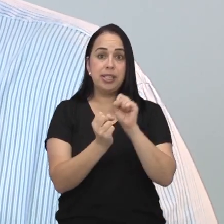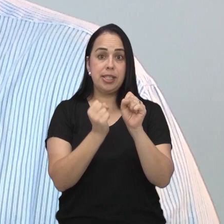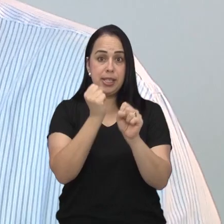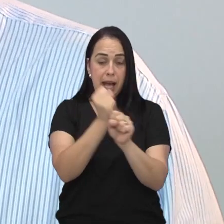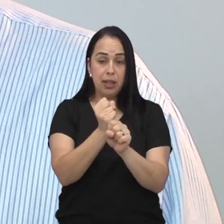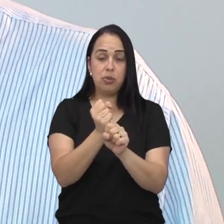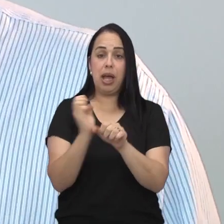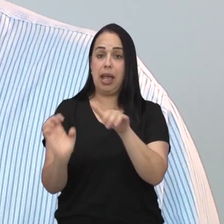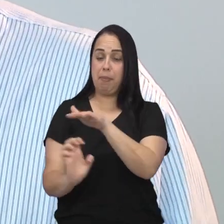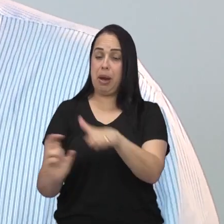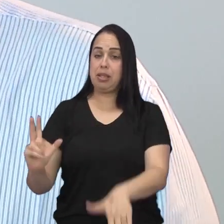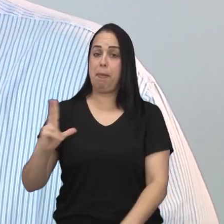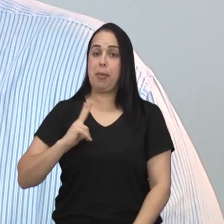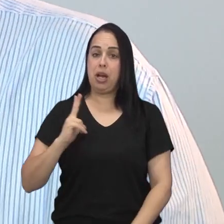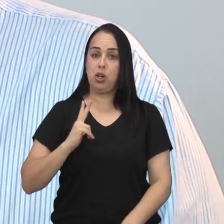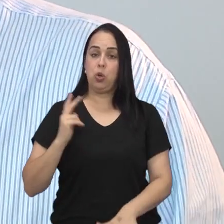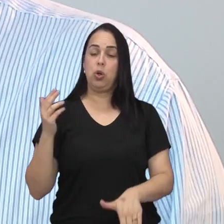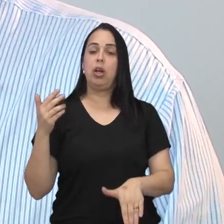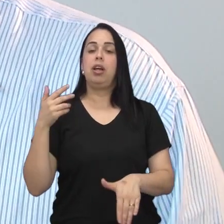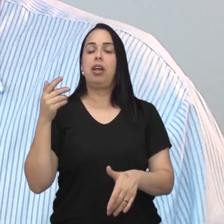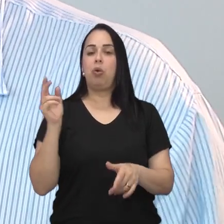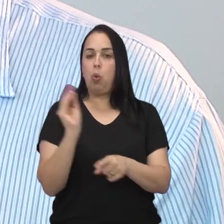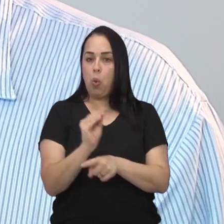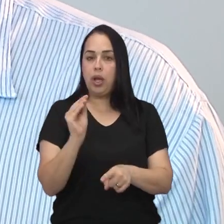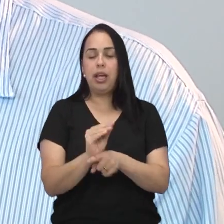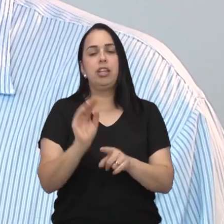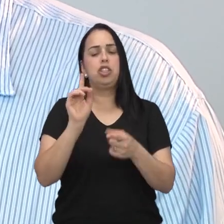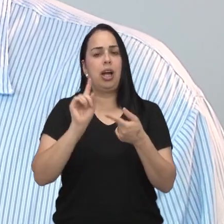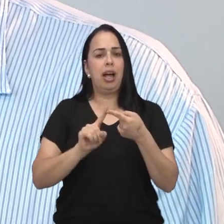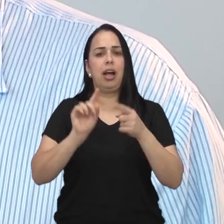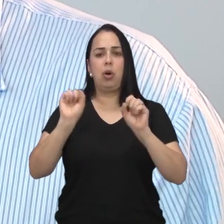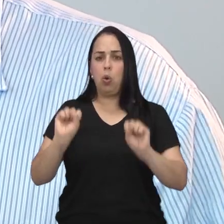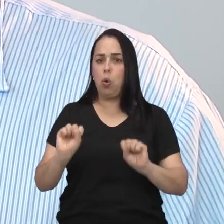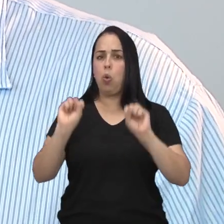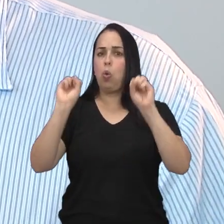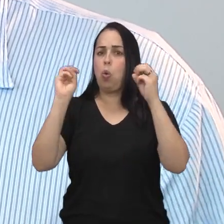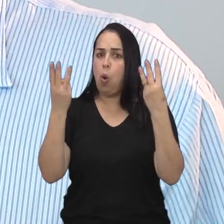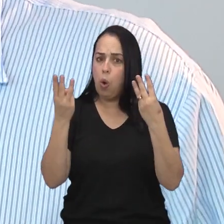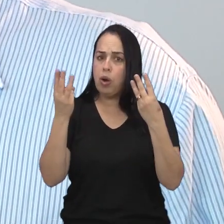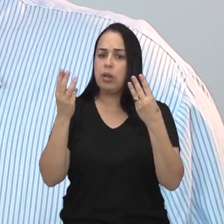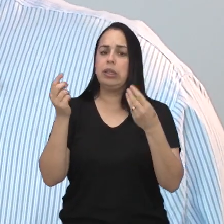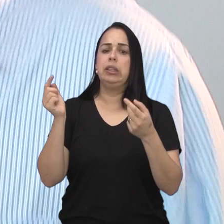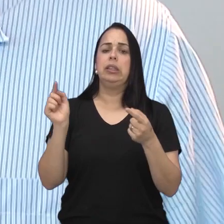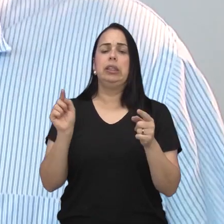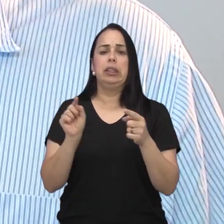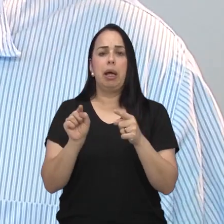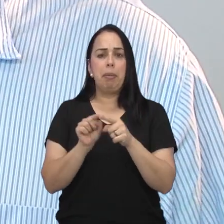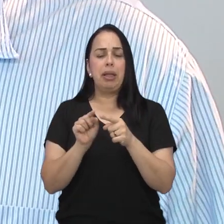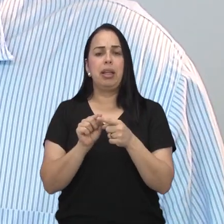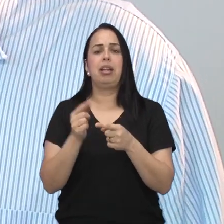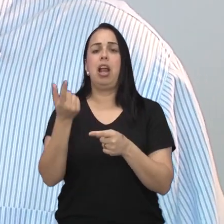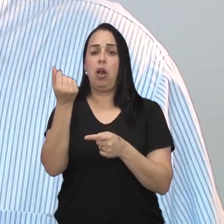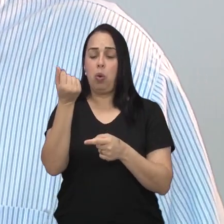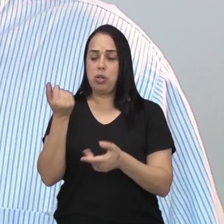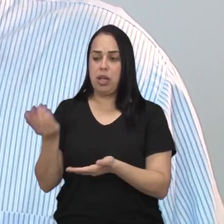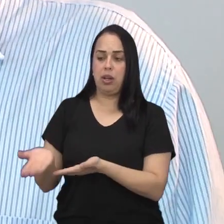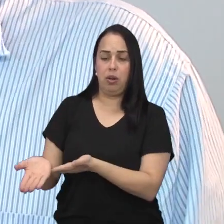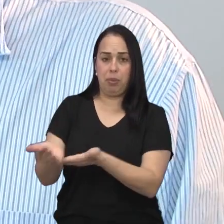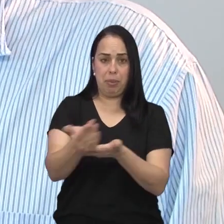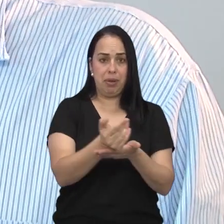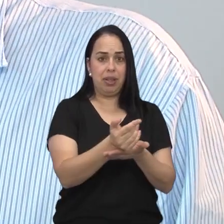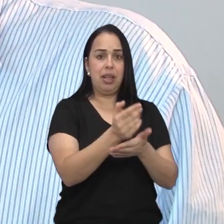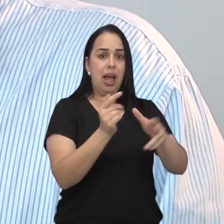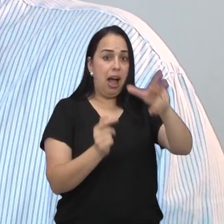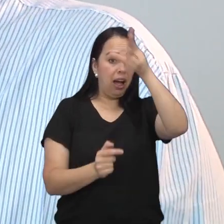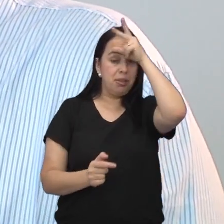já 2 anos já para a iniciativa privada, muitos shows para a cidade, né? Além do custo, né? Tem sempre vários ganhos. Então,